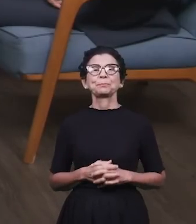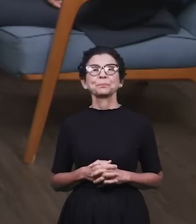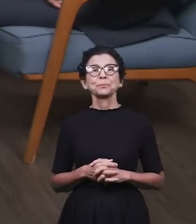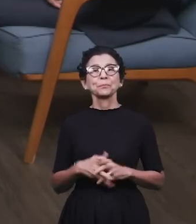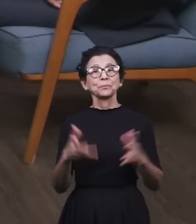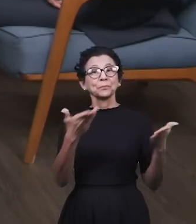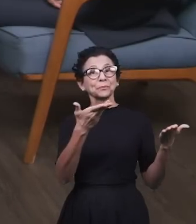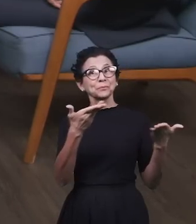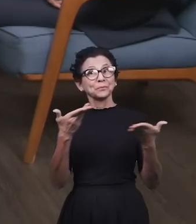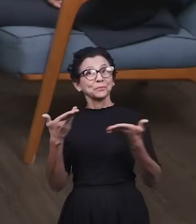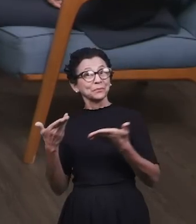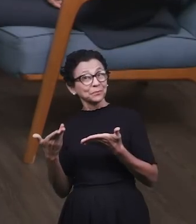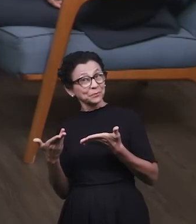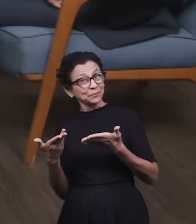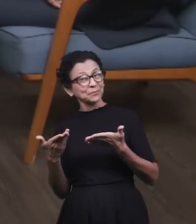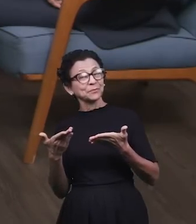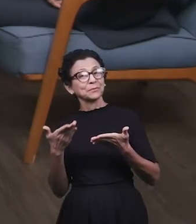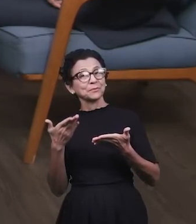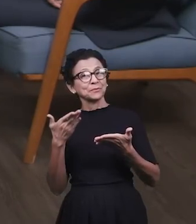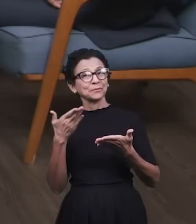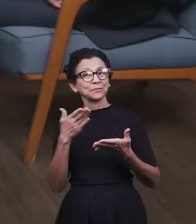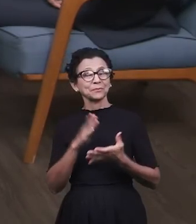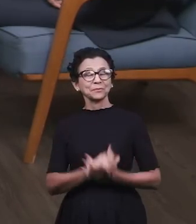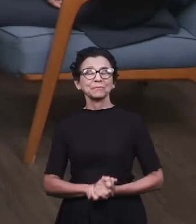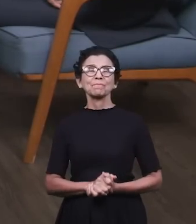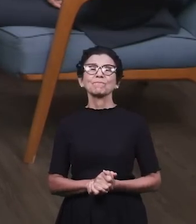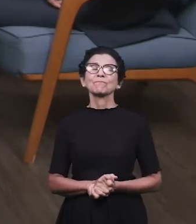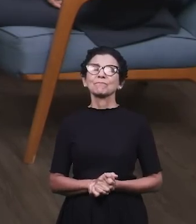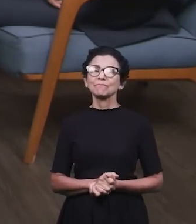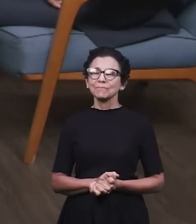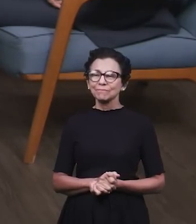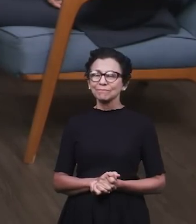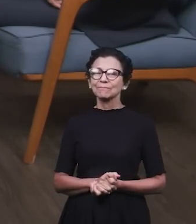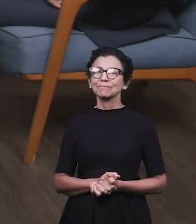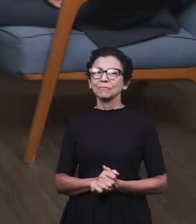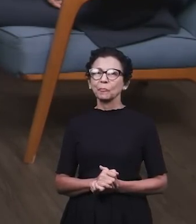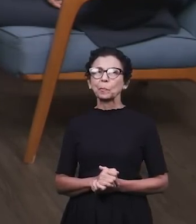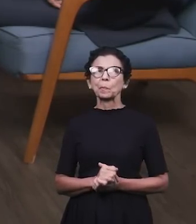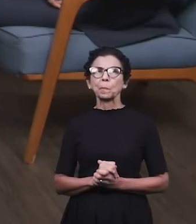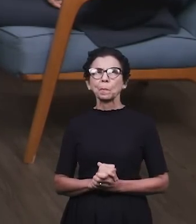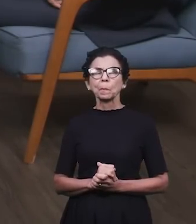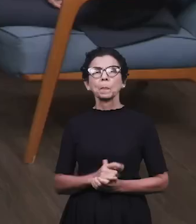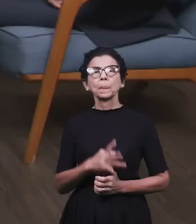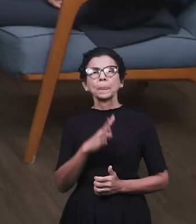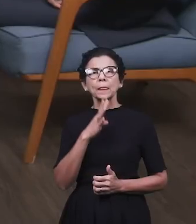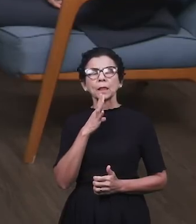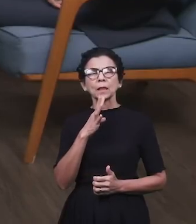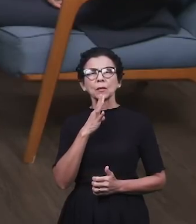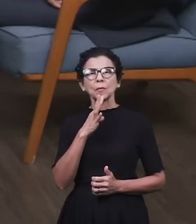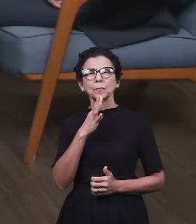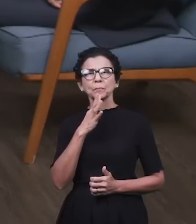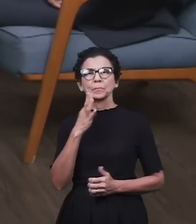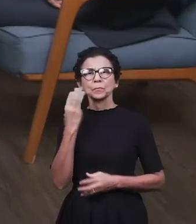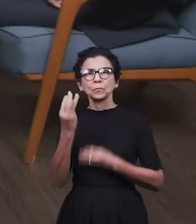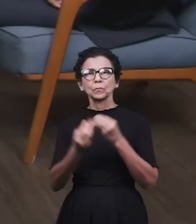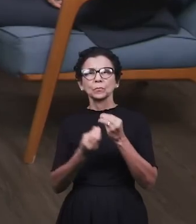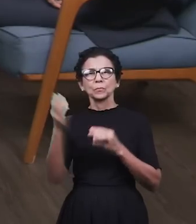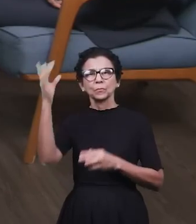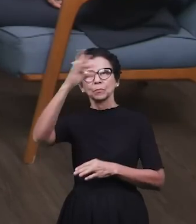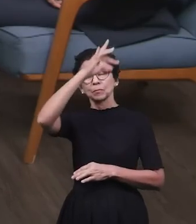E você aprende a direção, você toma conhecimento da direção do Espírito Santo para a igreja nesse